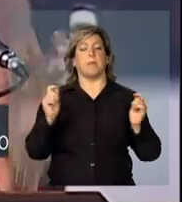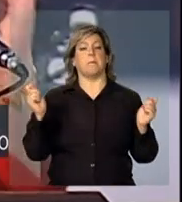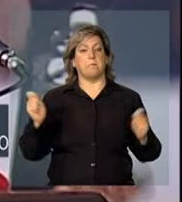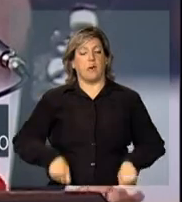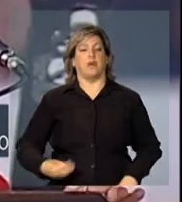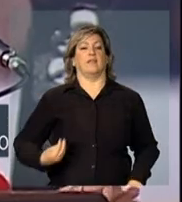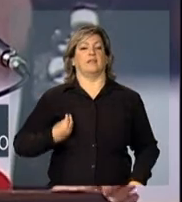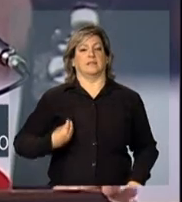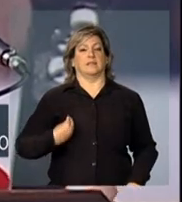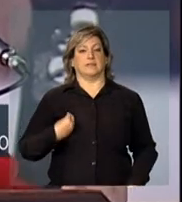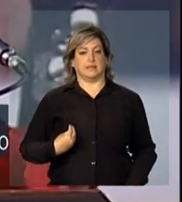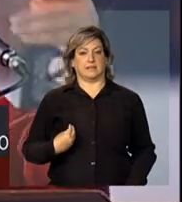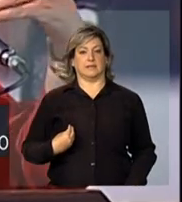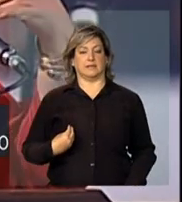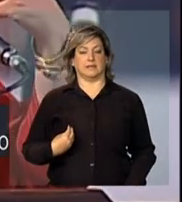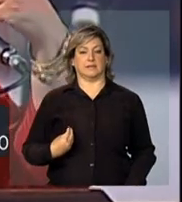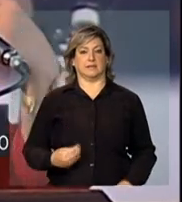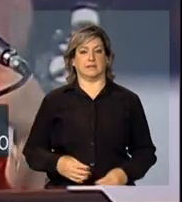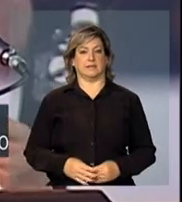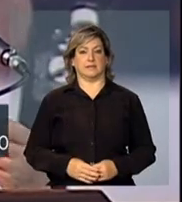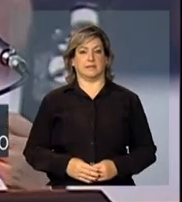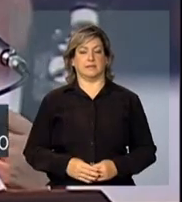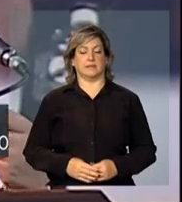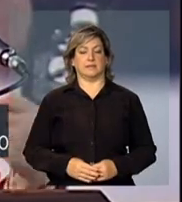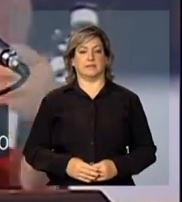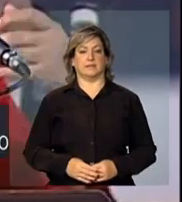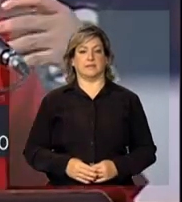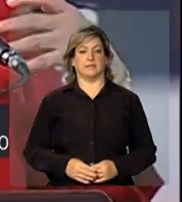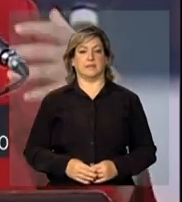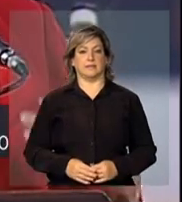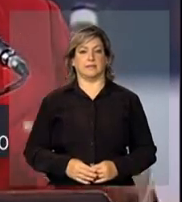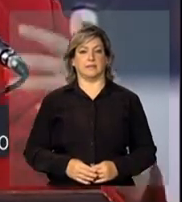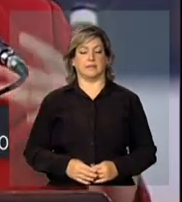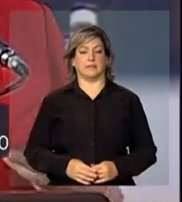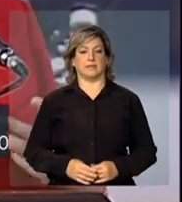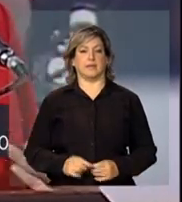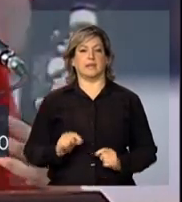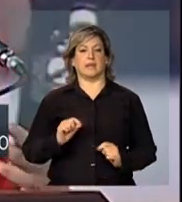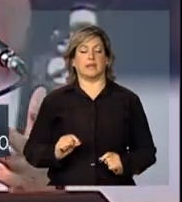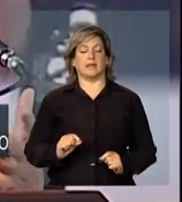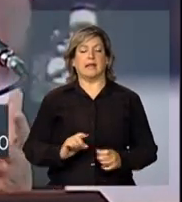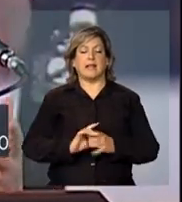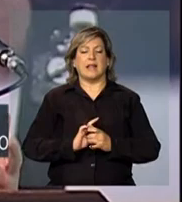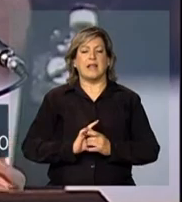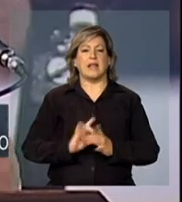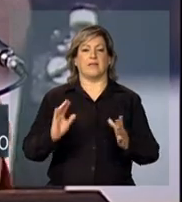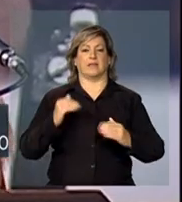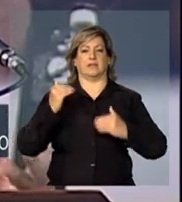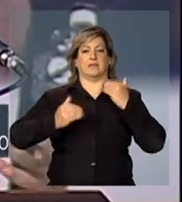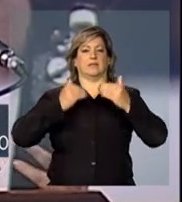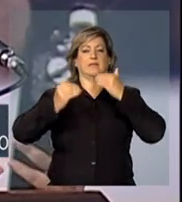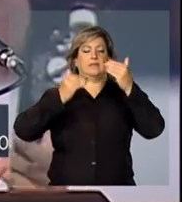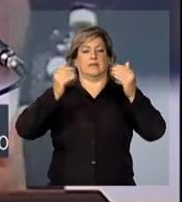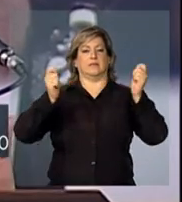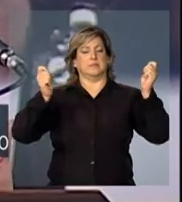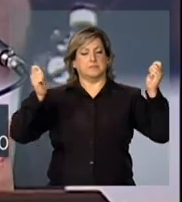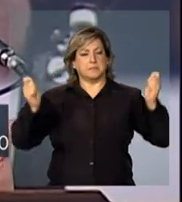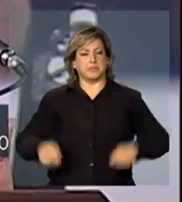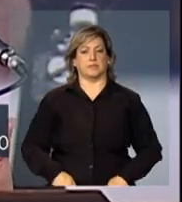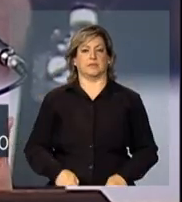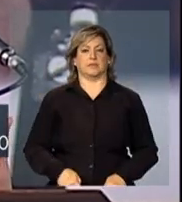sem ter o entravando o seu pleno desenvolvimento pleno